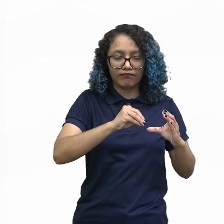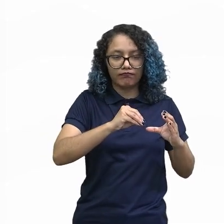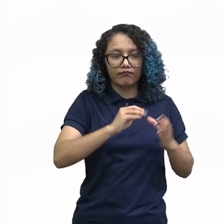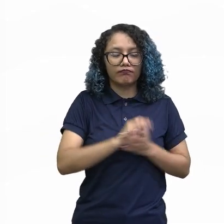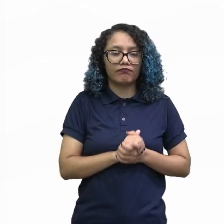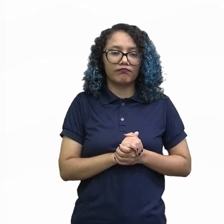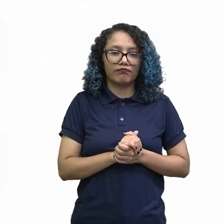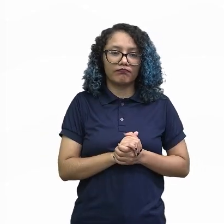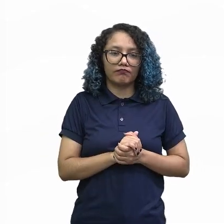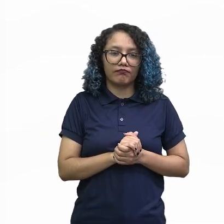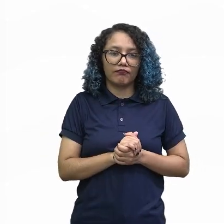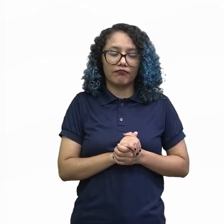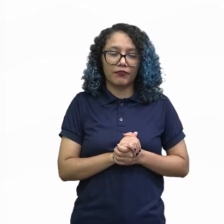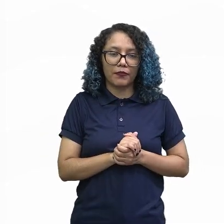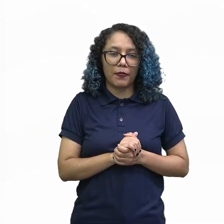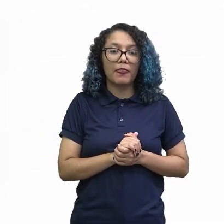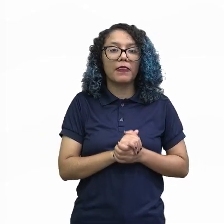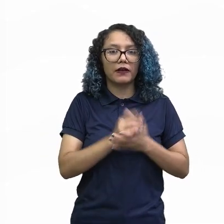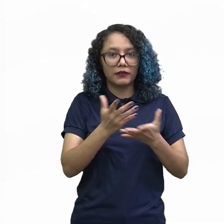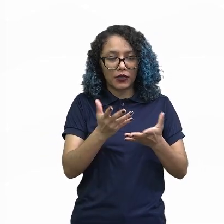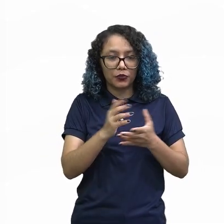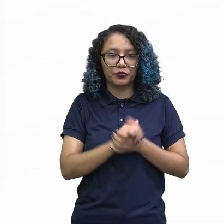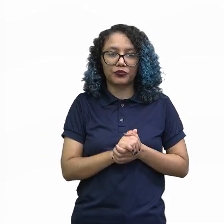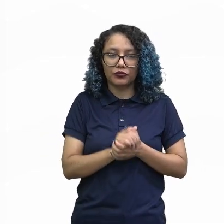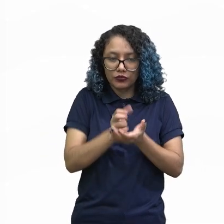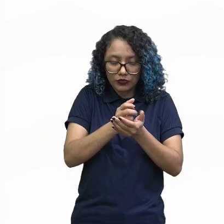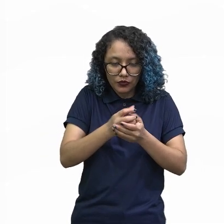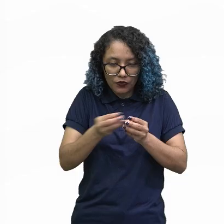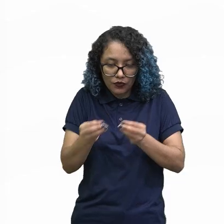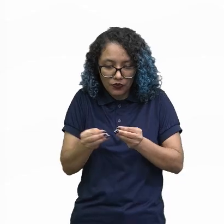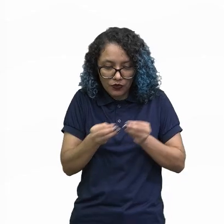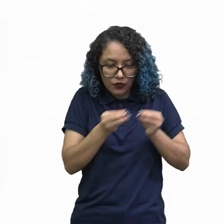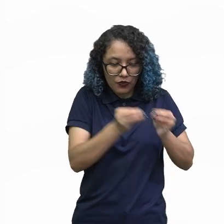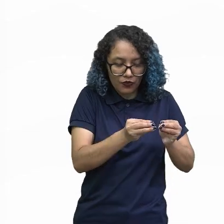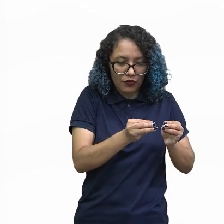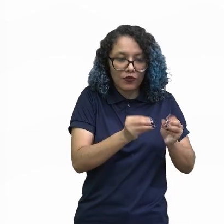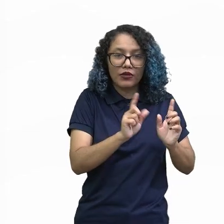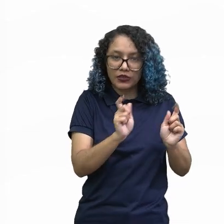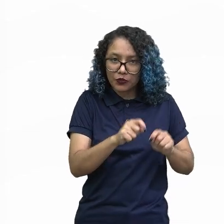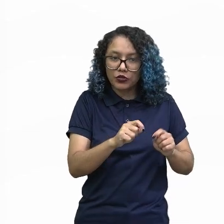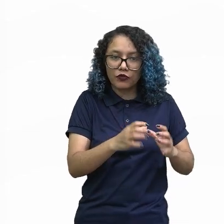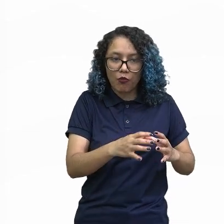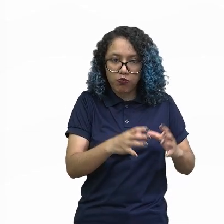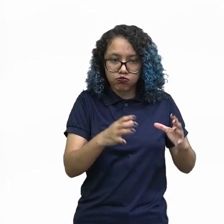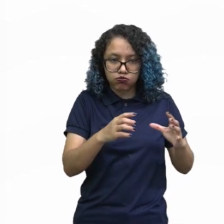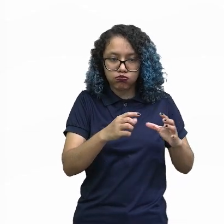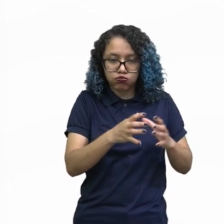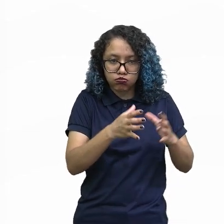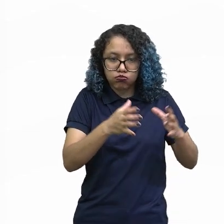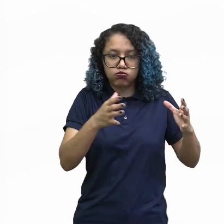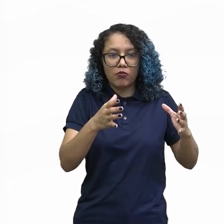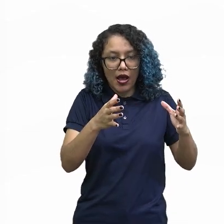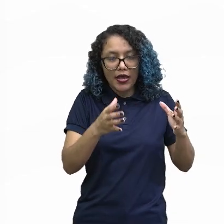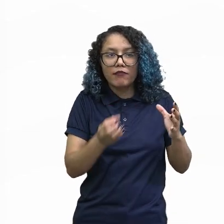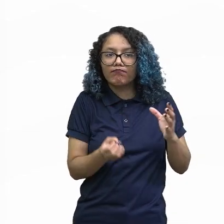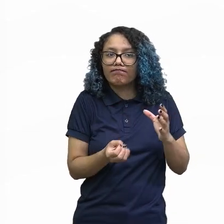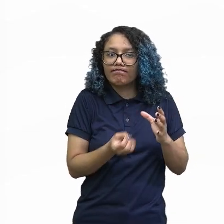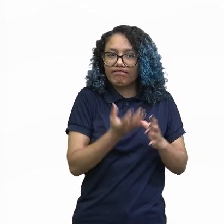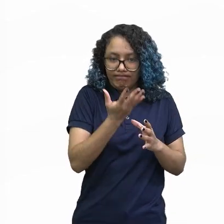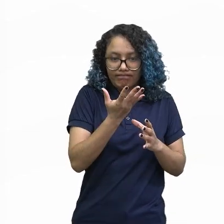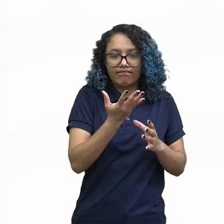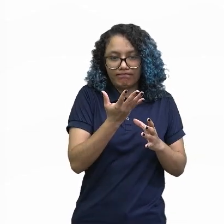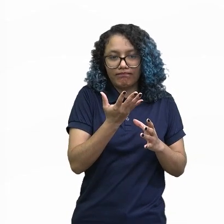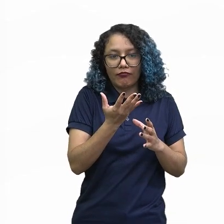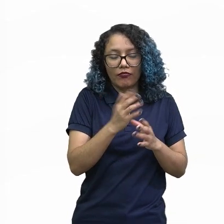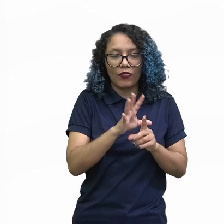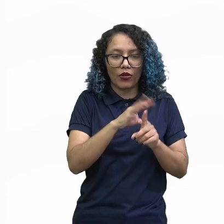embrião transplantado para o útero da ovelha portadora para a gestação. E, por fim, nós temos o clone, né, que foi a ovelha Dolly.